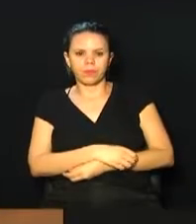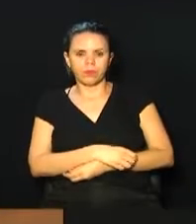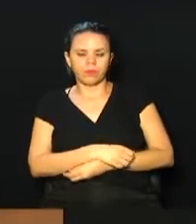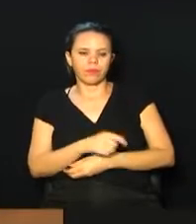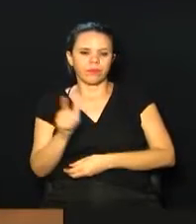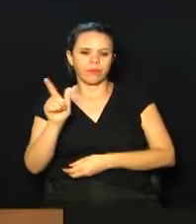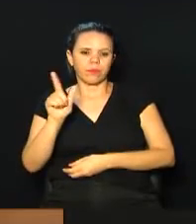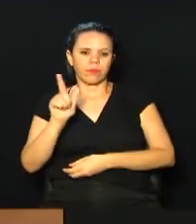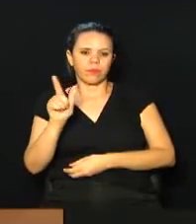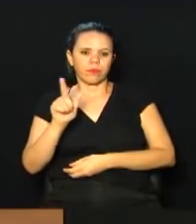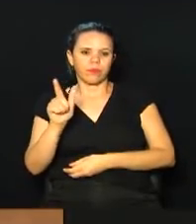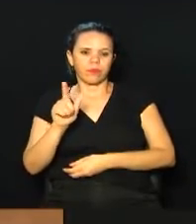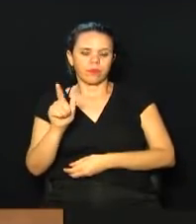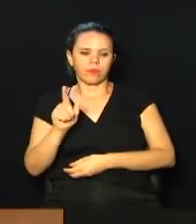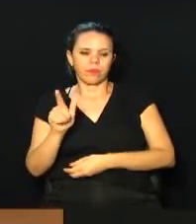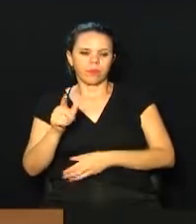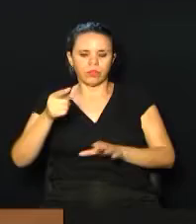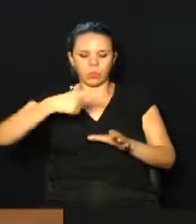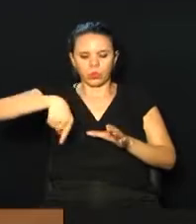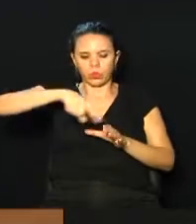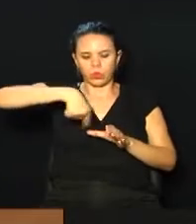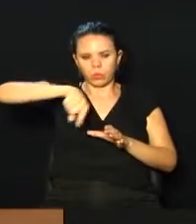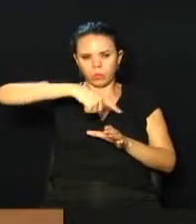Claro que uma boca de lobo